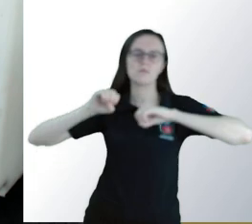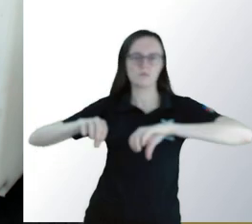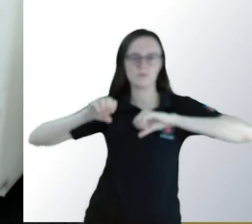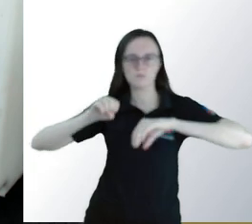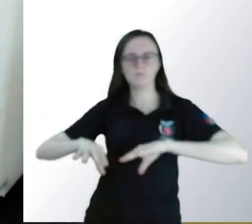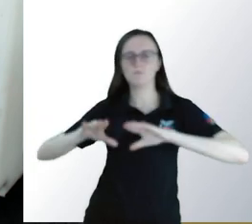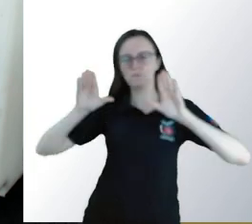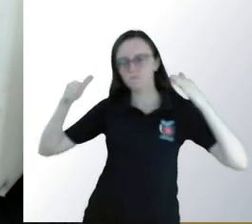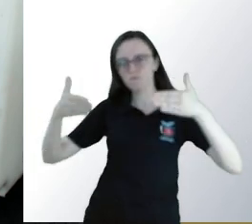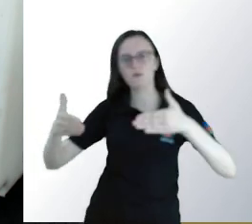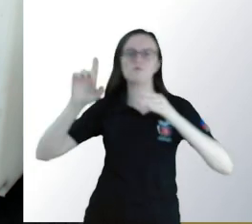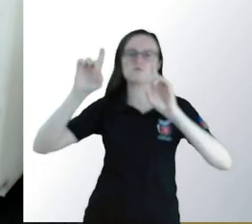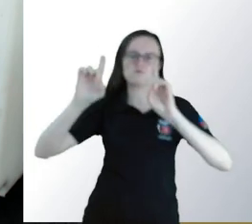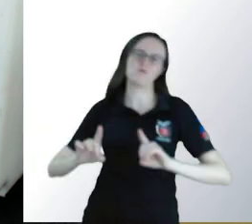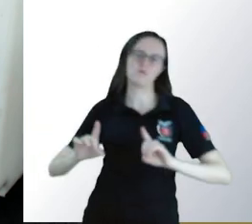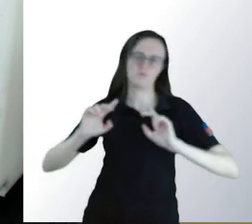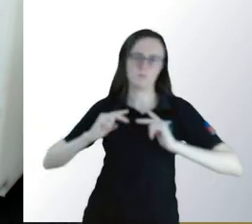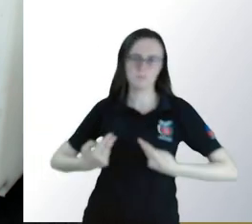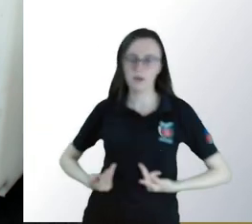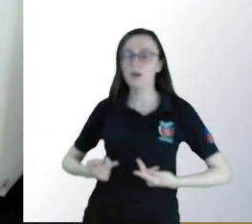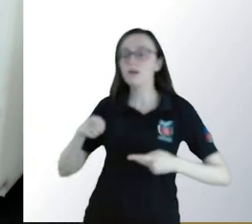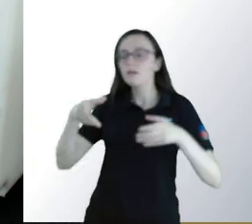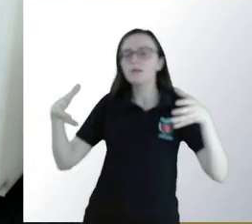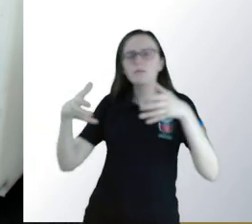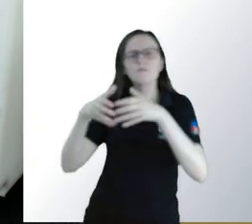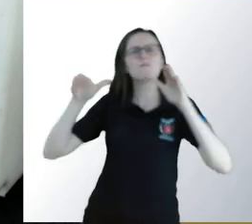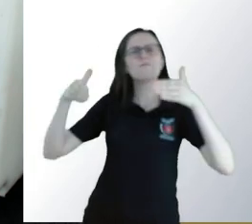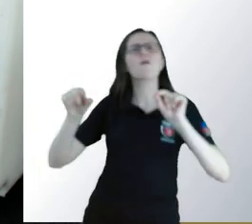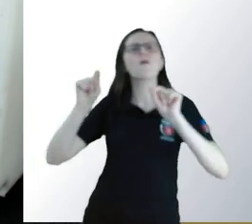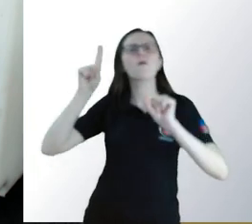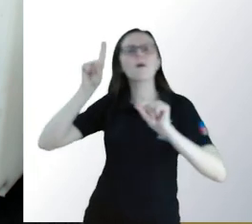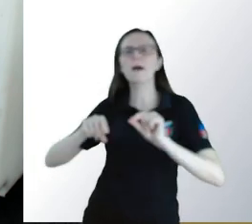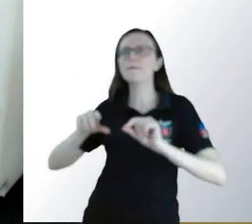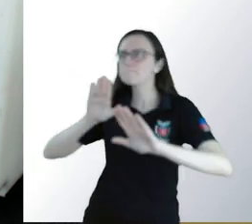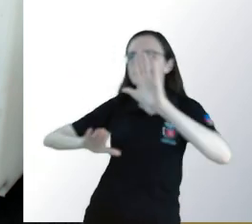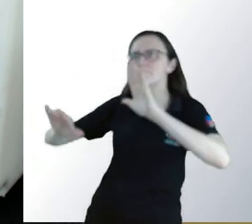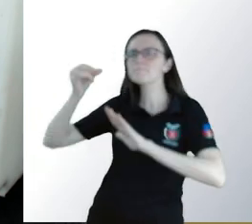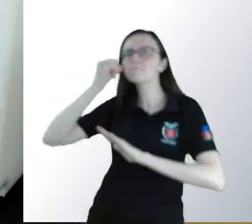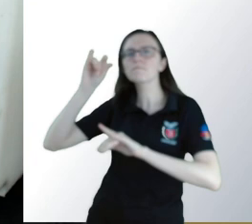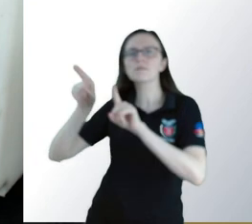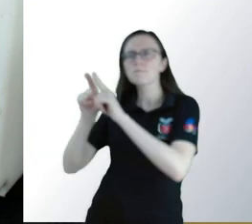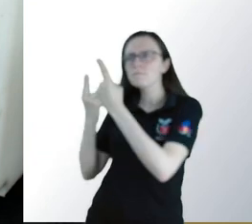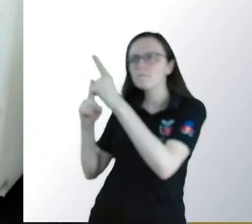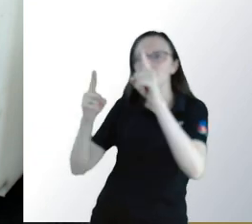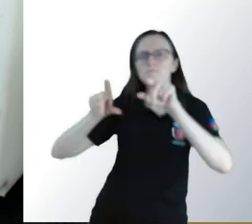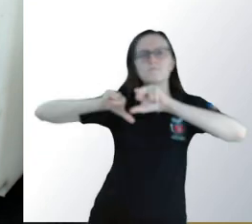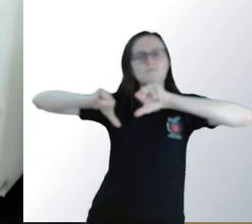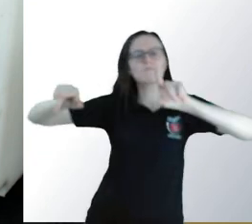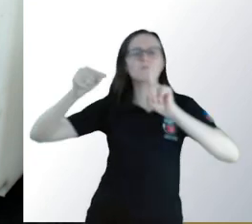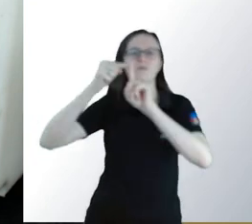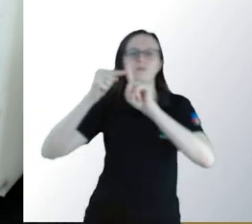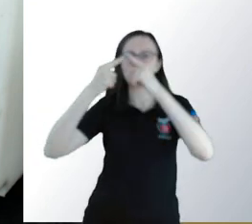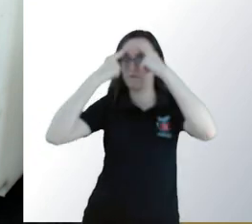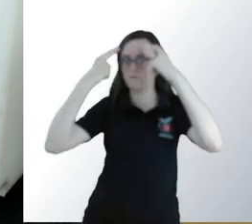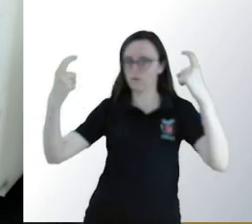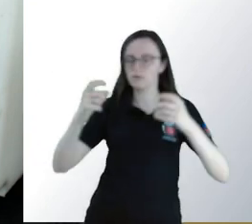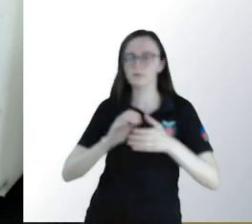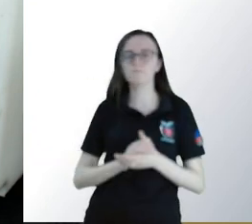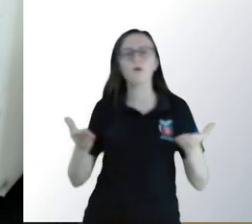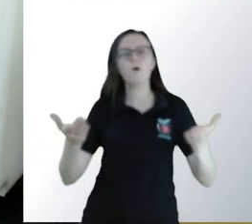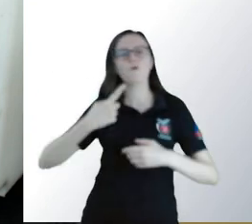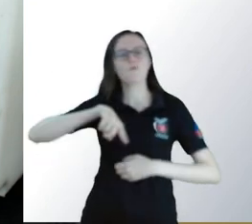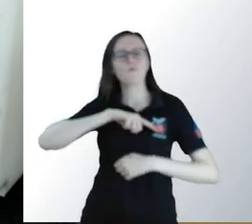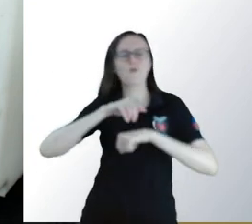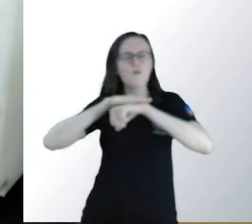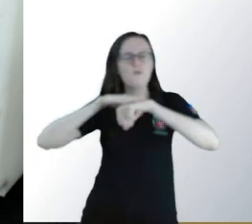e Direitos Humanos. Essa equipe, ela trabalha com a prevenção e combate a todas as formas de violência. E hoje nós vamos